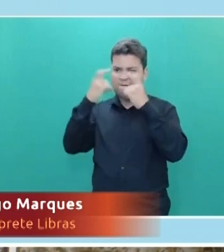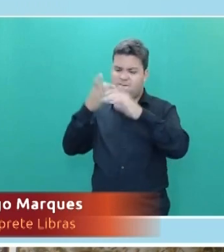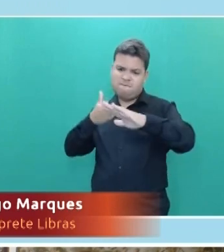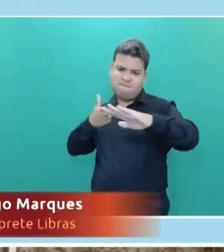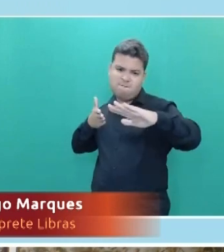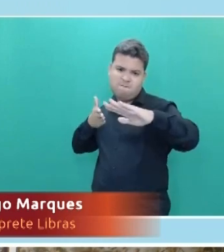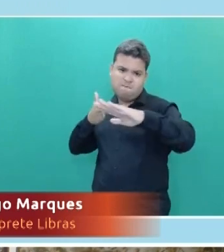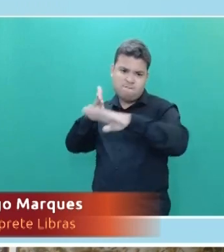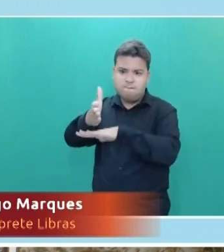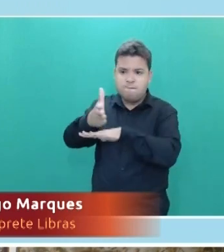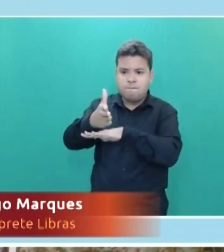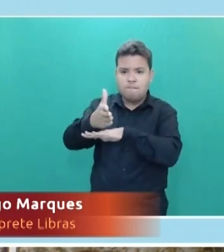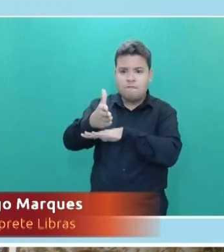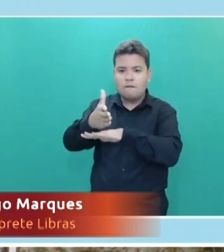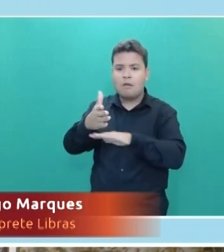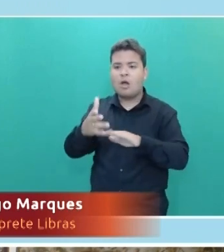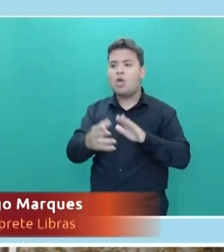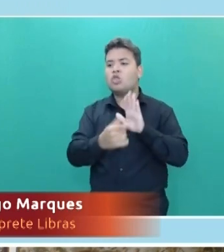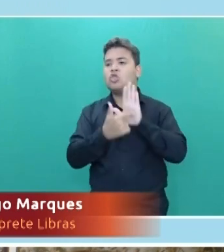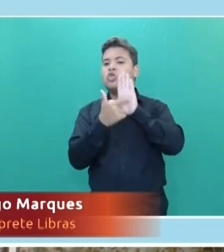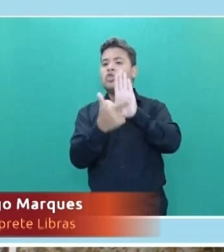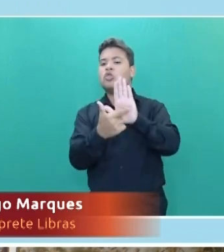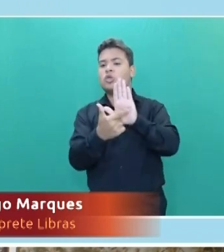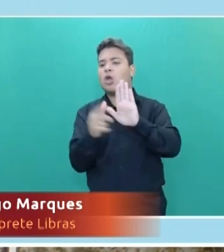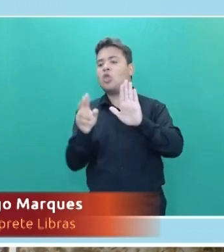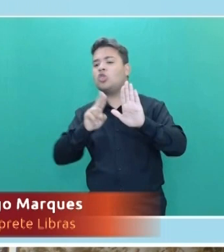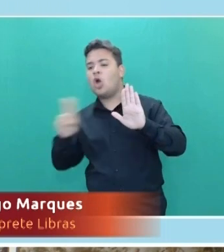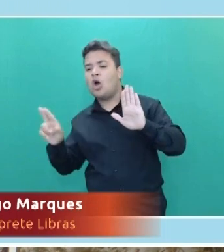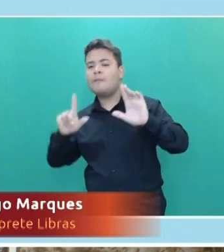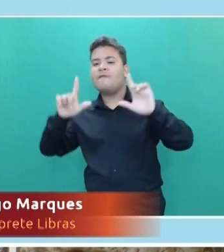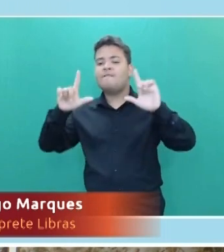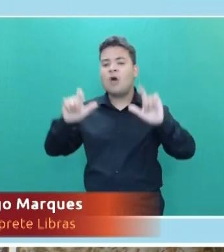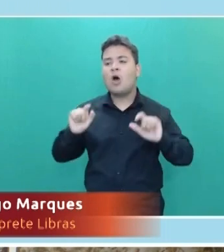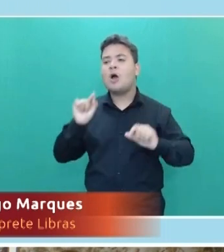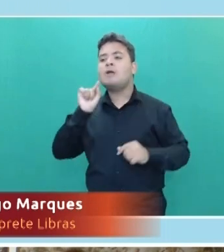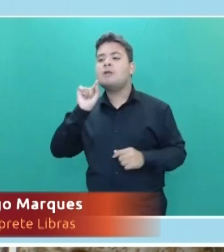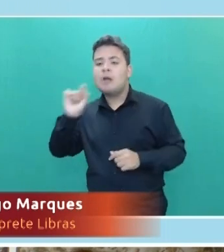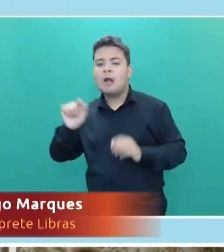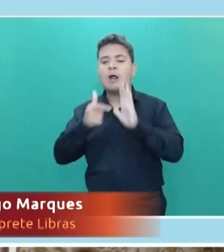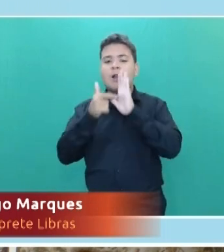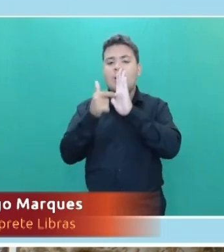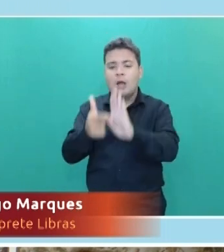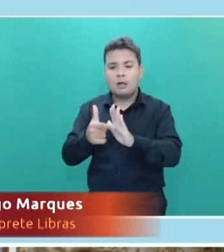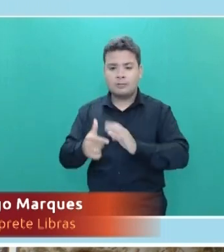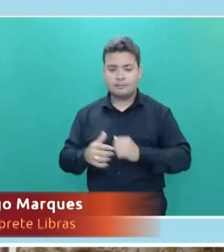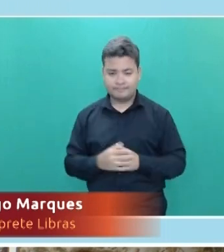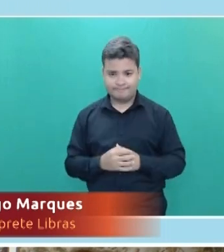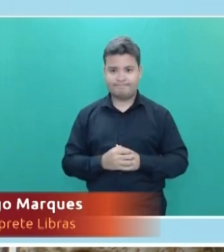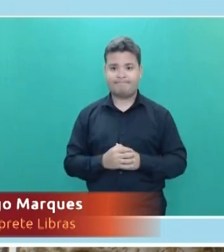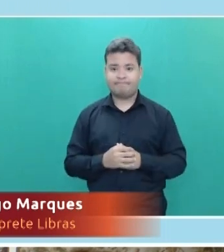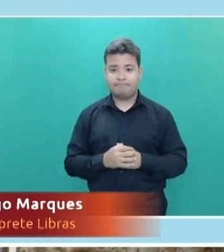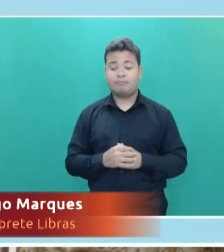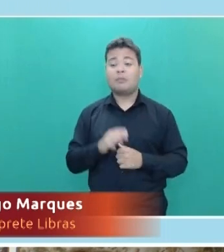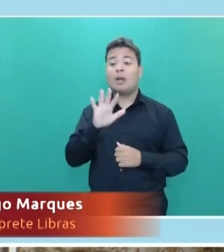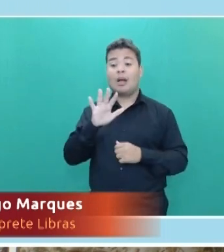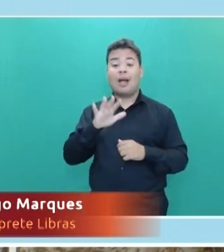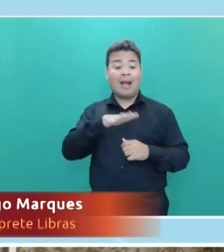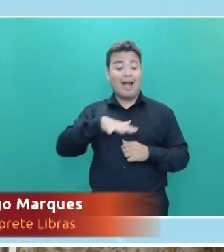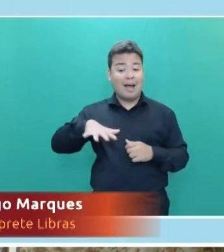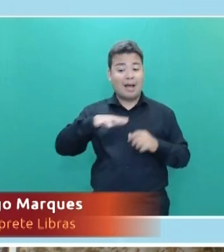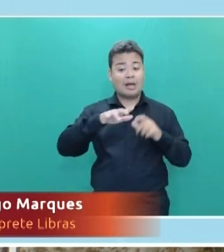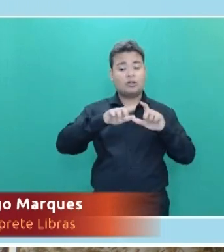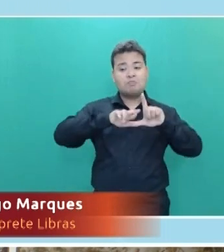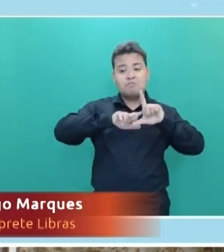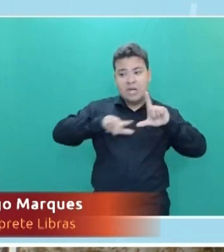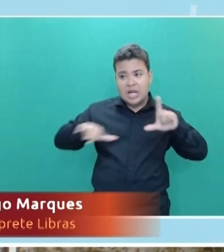feito um movimento de não divulgar fotos, não divulgar nomes, não explicar como as ações ocorreram, para que não